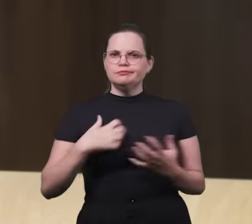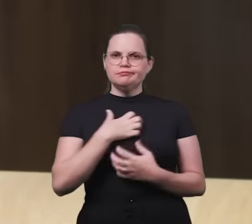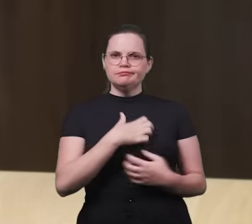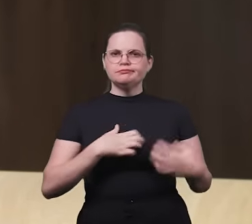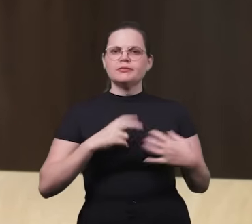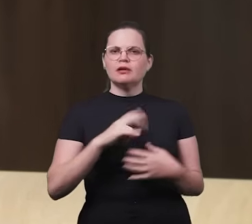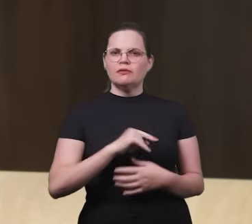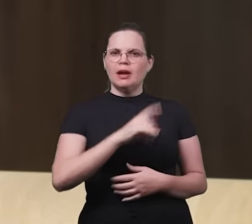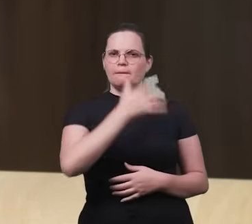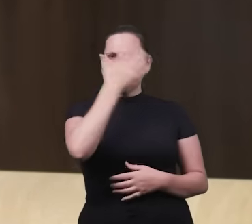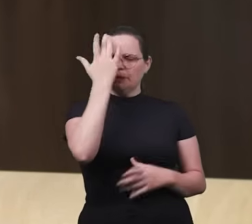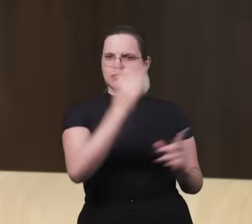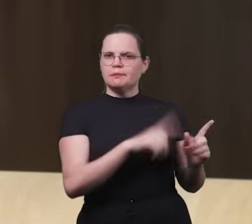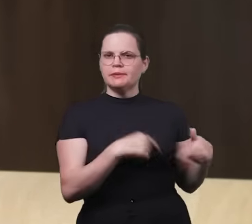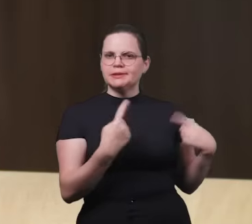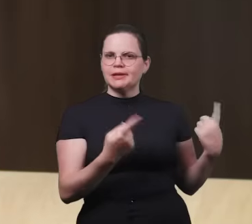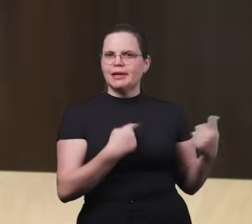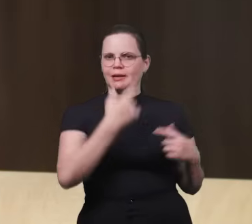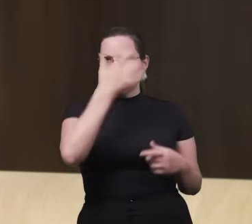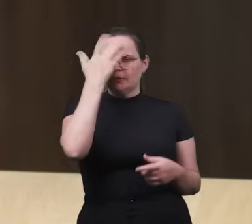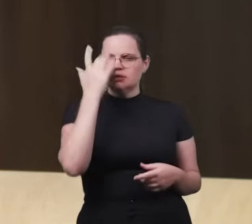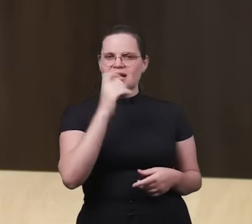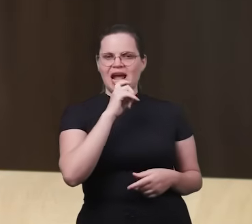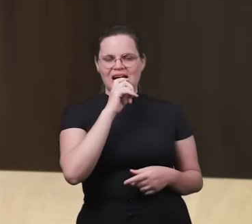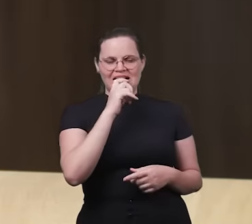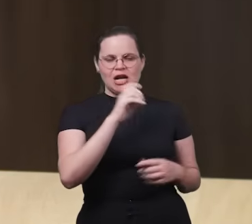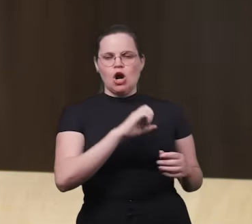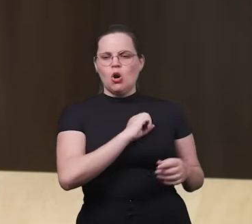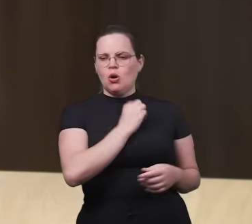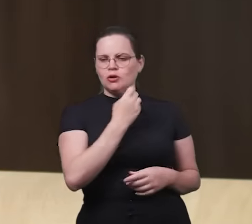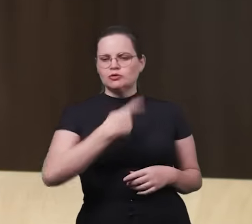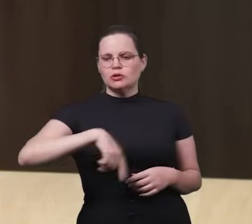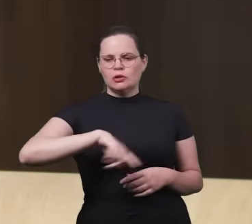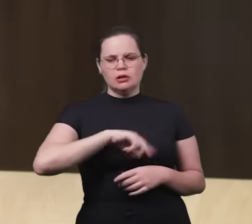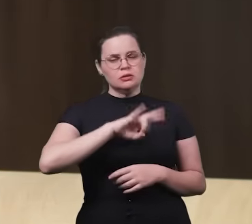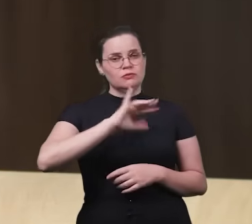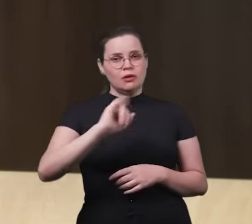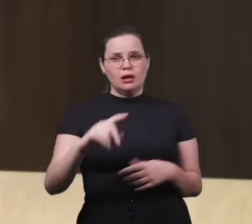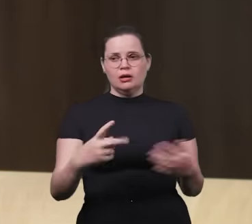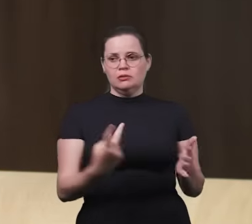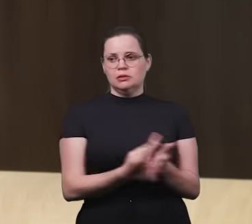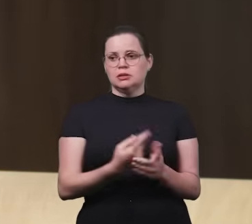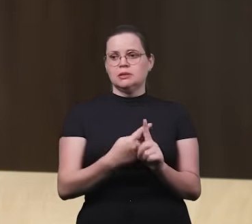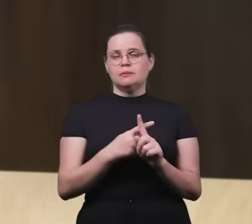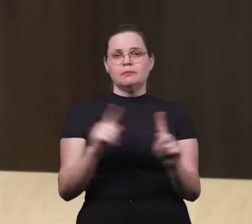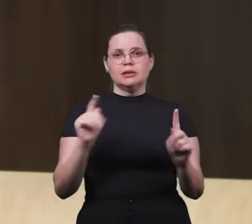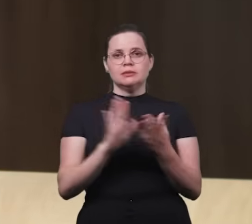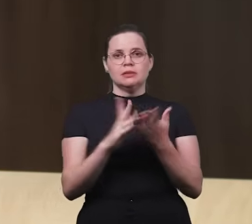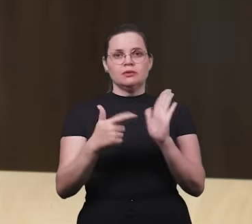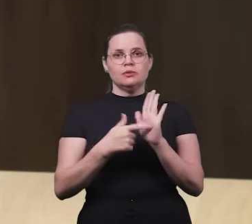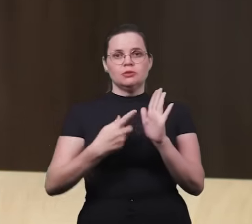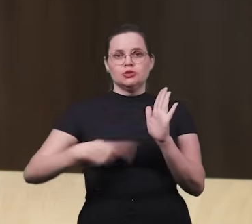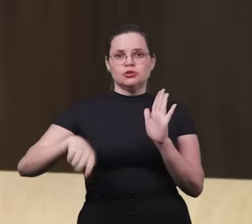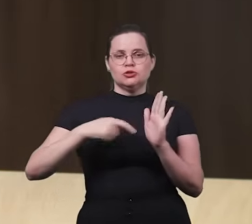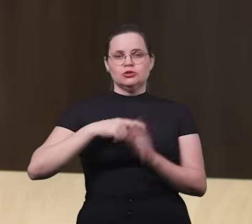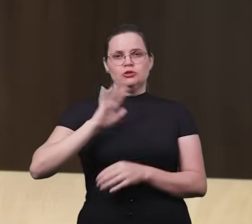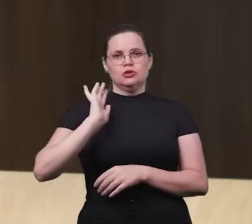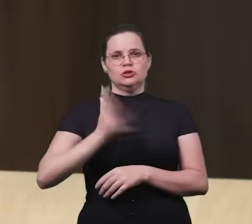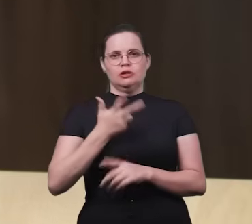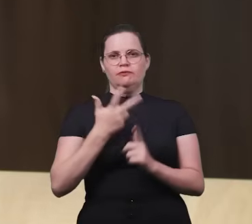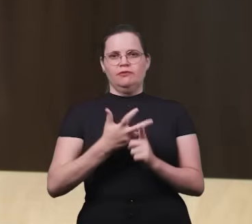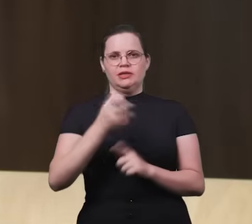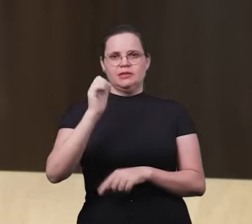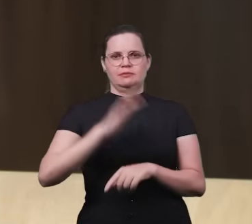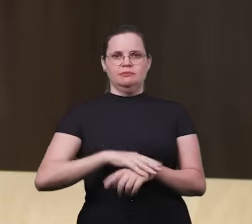seremos perseguidos, odiados, mas a palavra nos fala que nós somos mais que vencedores em Cristo